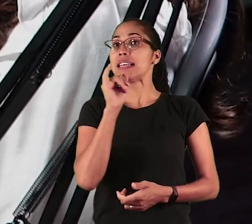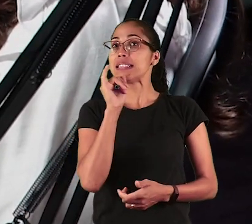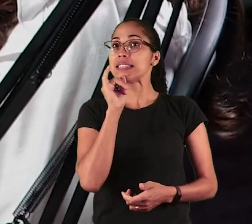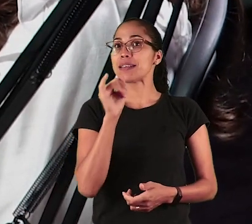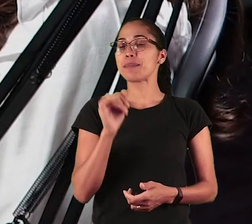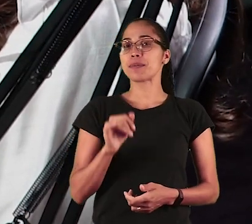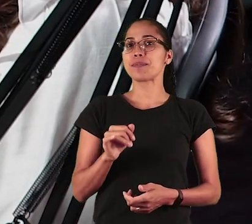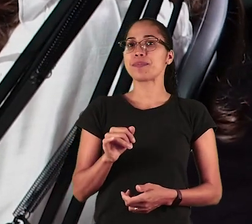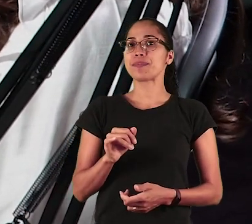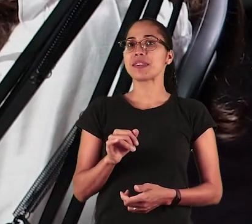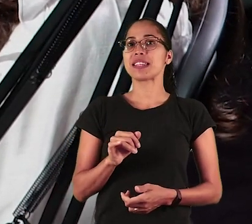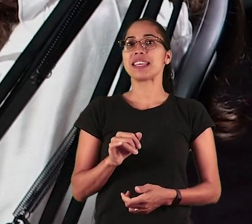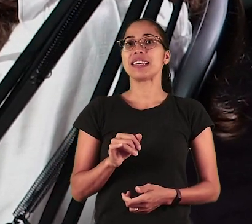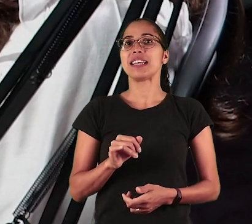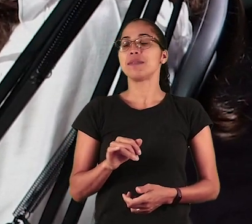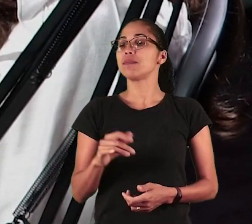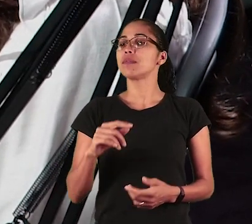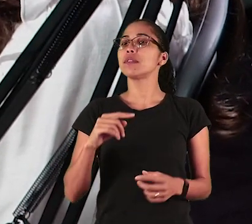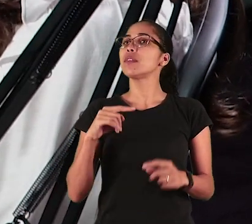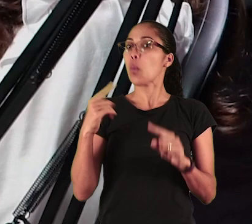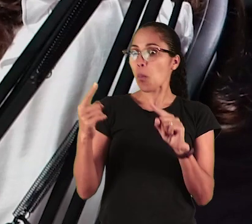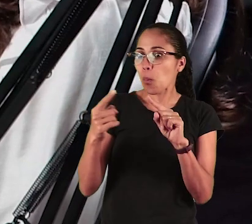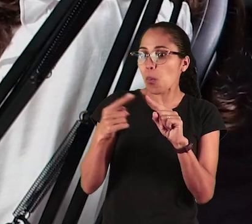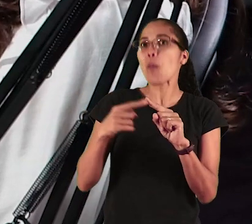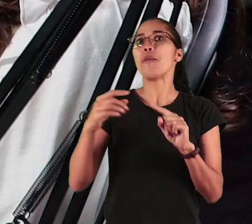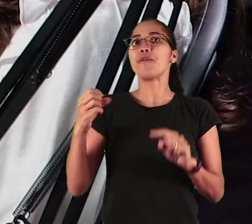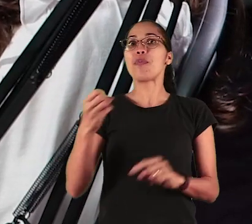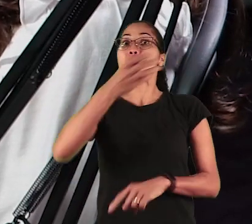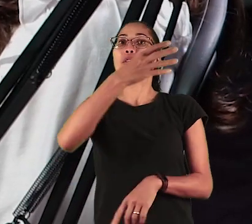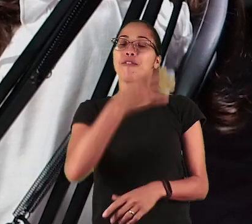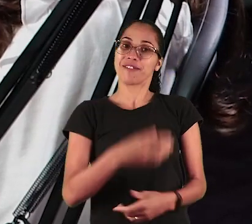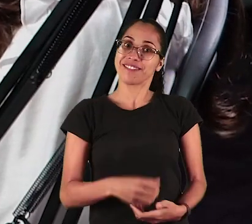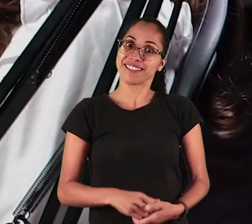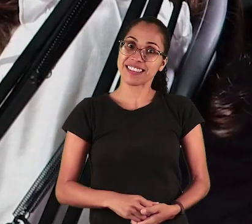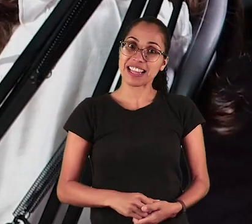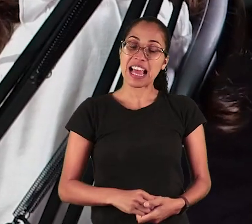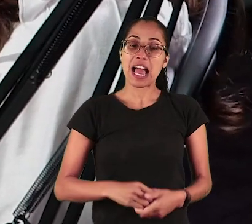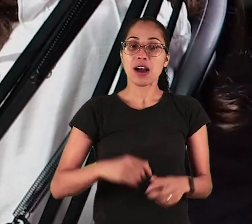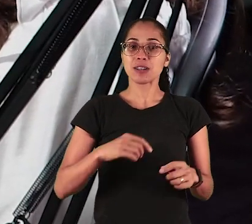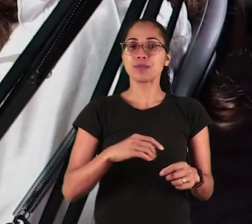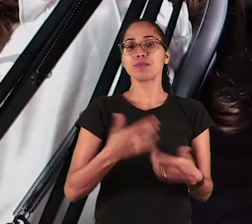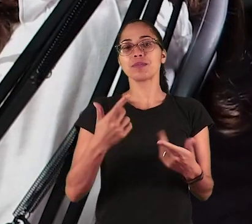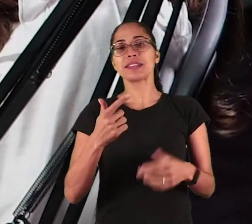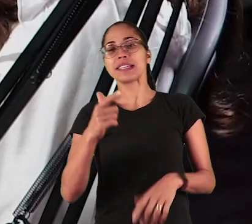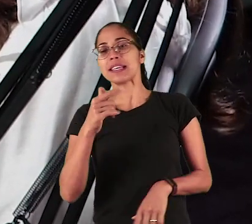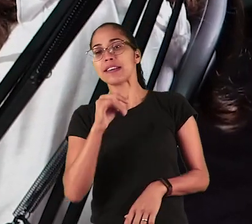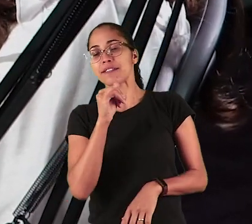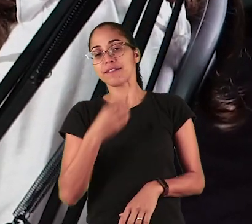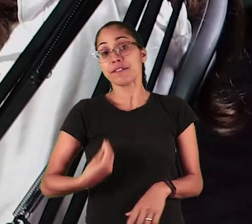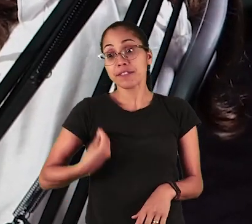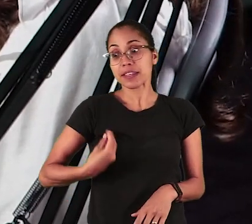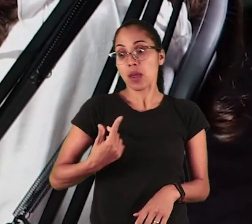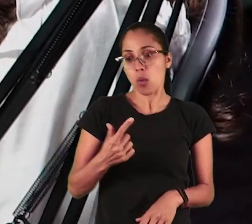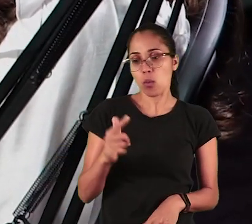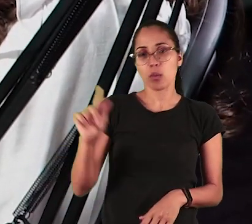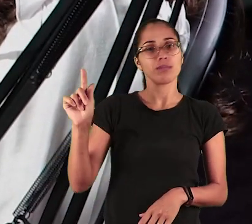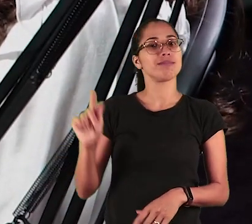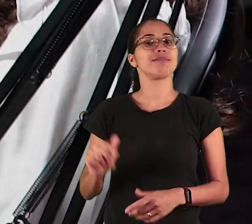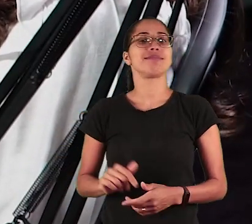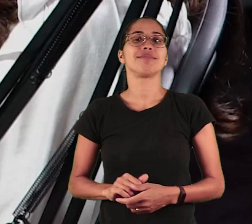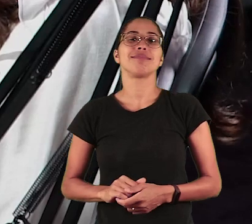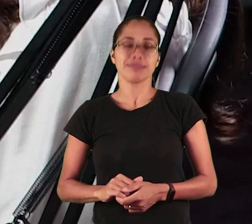uma Camila né que com esse novo propósito né tem uma outra vida uma outra dinâmica